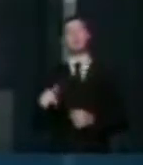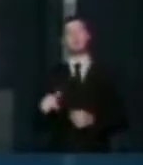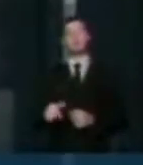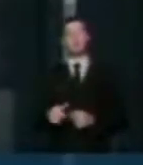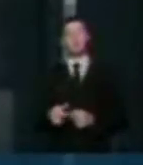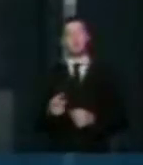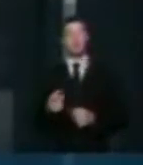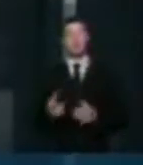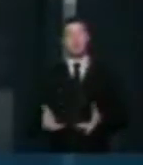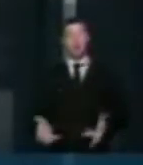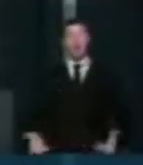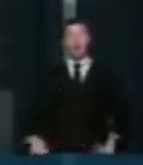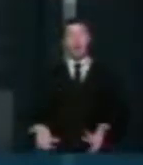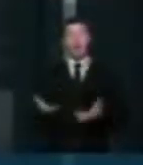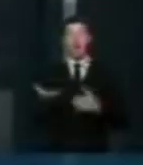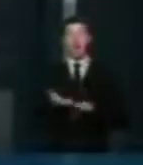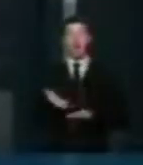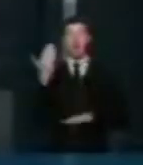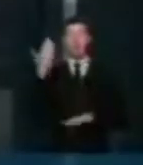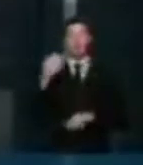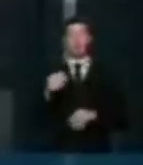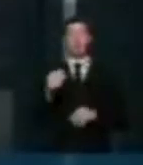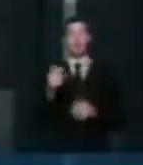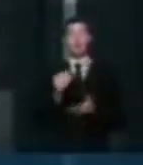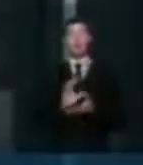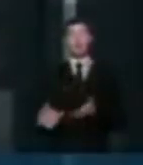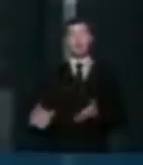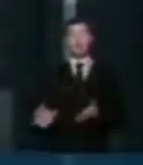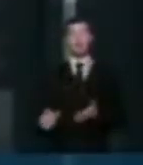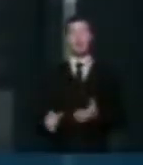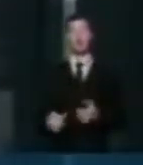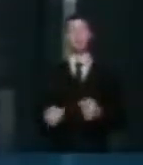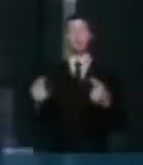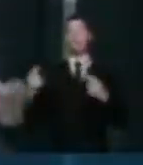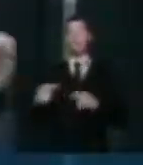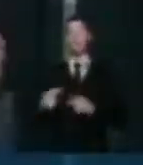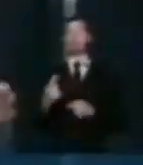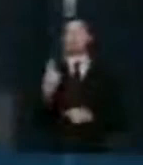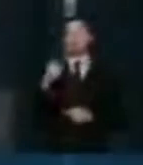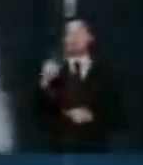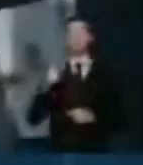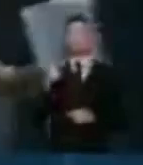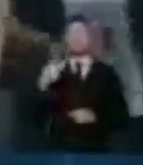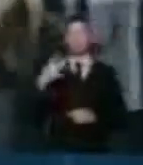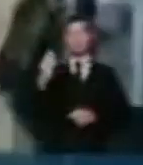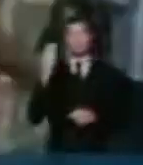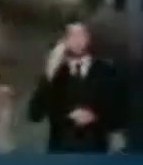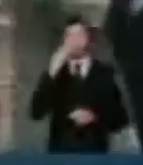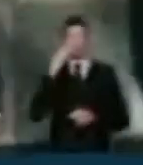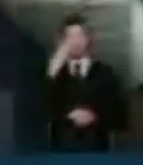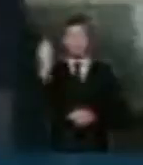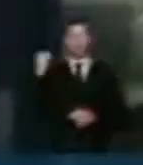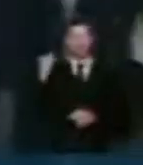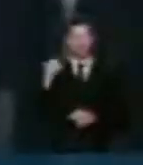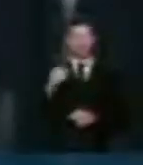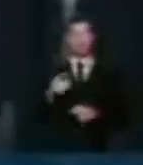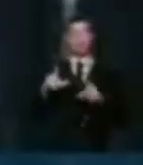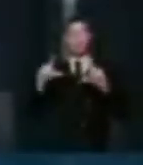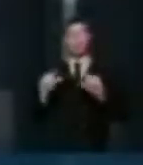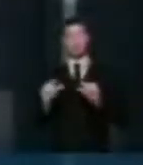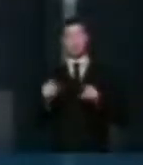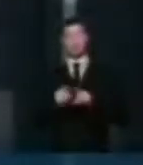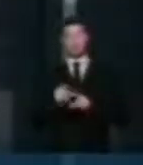verba para incentivar as exportações de 3 bilhões frente aos 1,24 bilhões anteriores. Foram reduzidos também